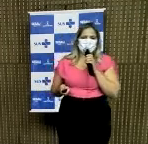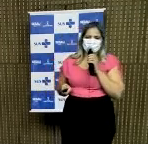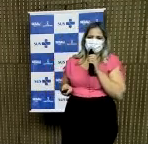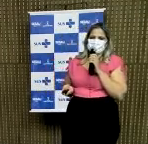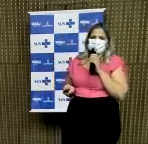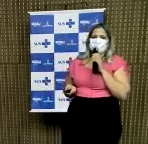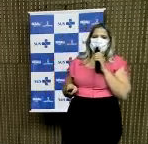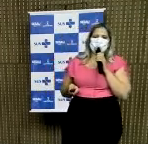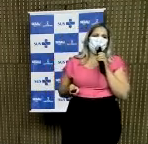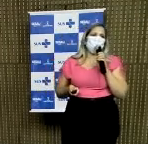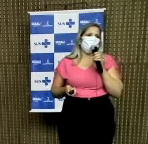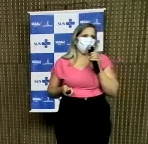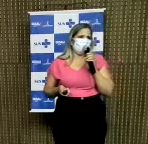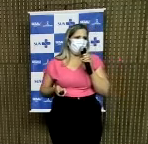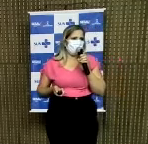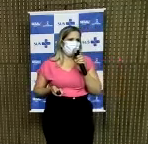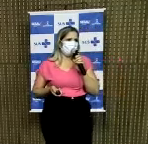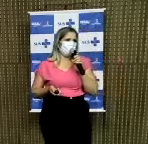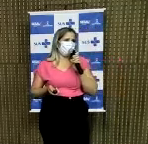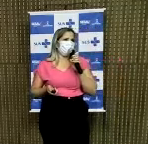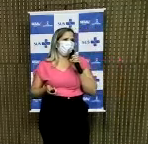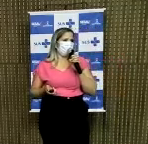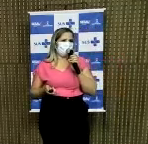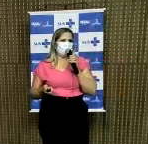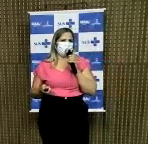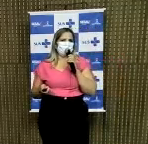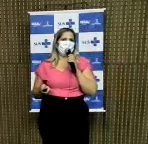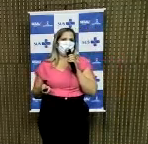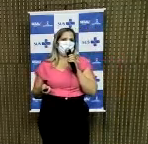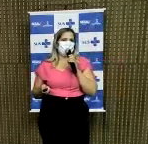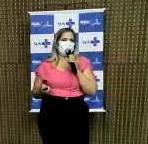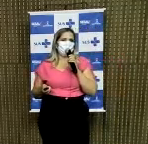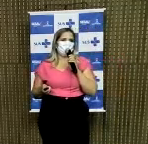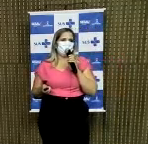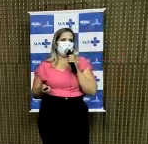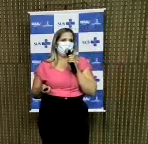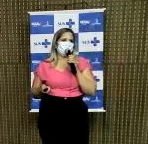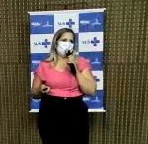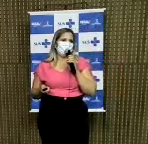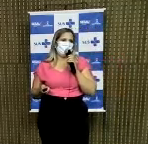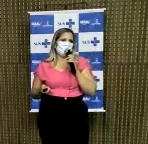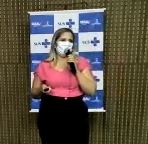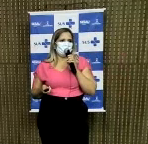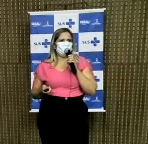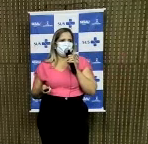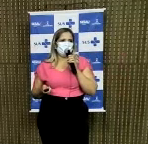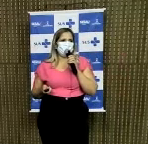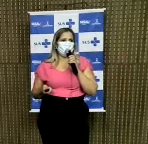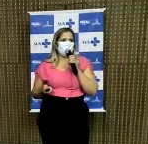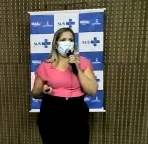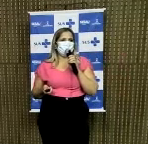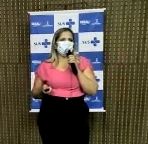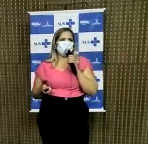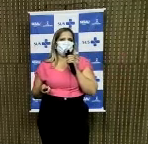Esse indicador aqui de saúde nutricional, né, acho que foi essa semana ou foi a semana passada que foi o dia, né, da alimentação